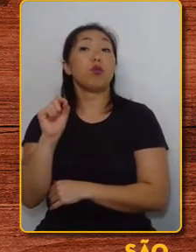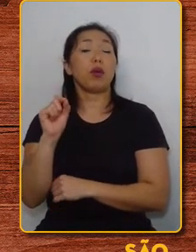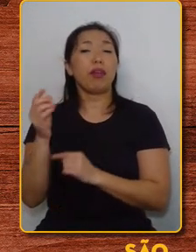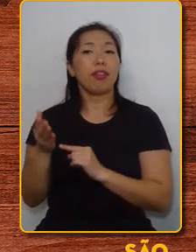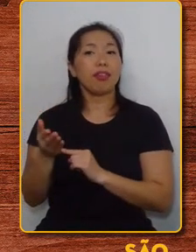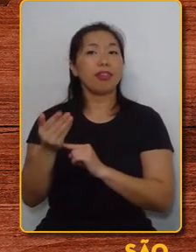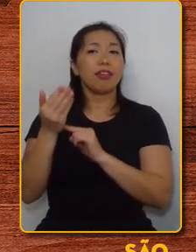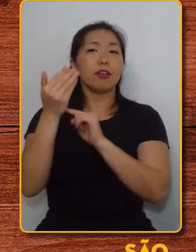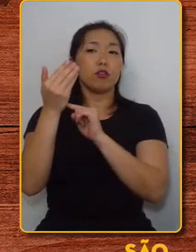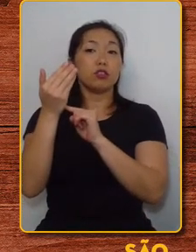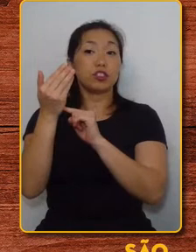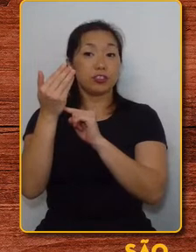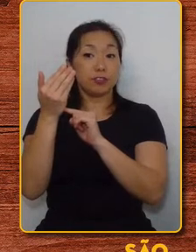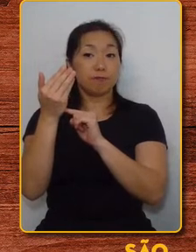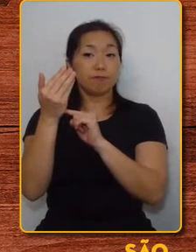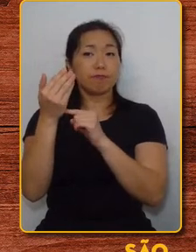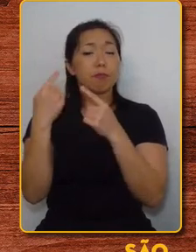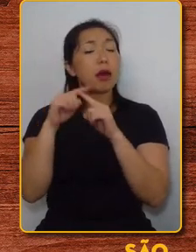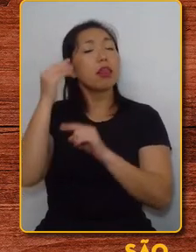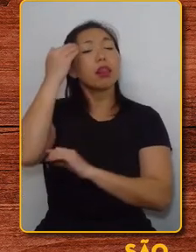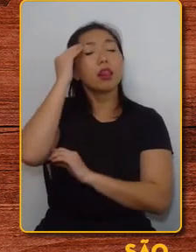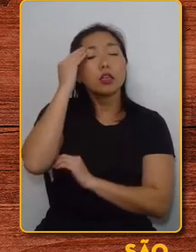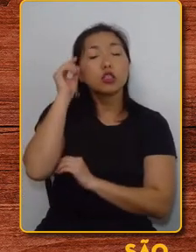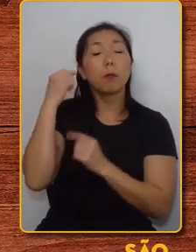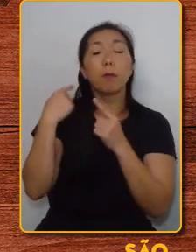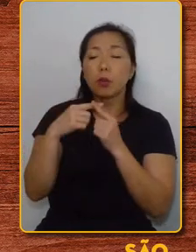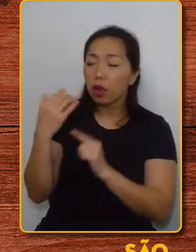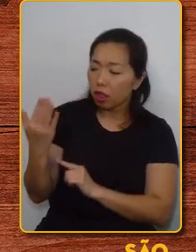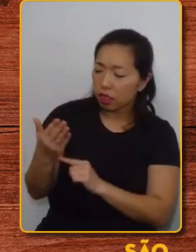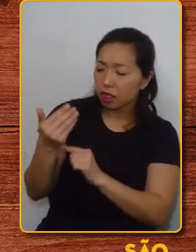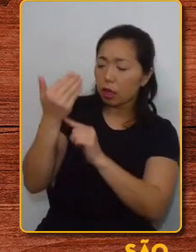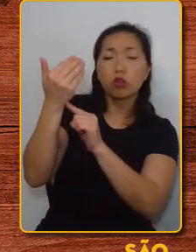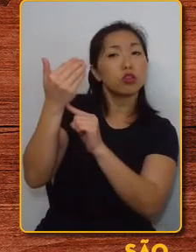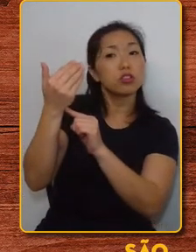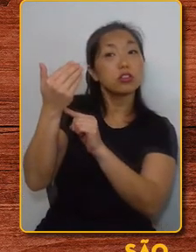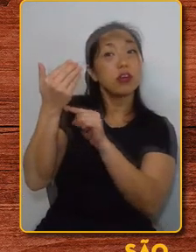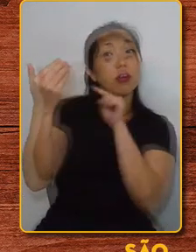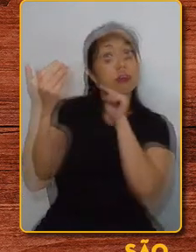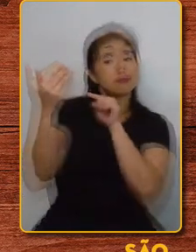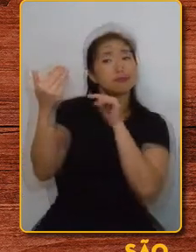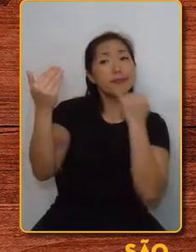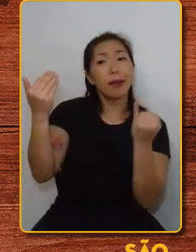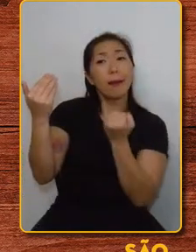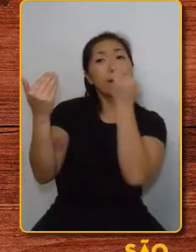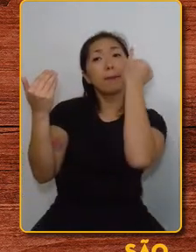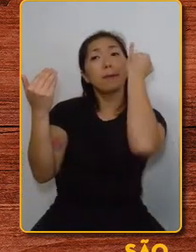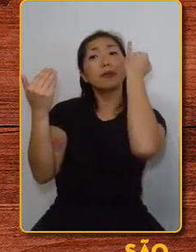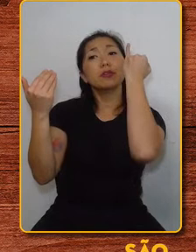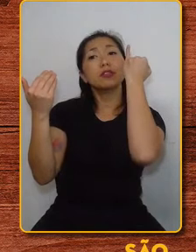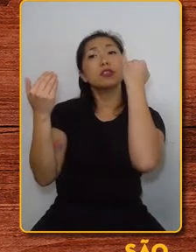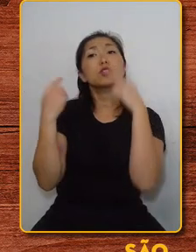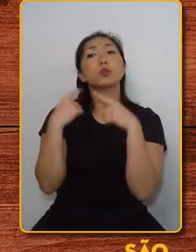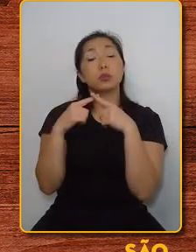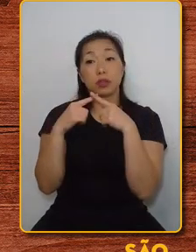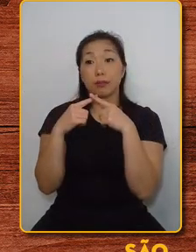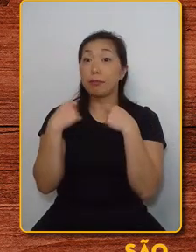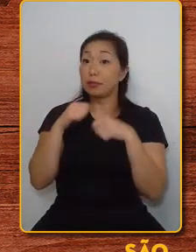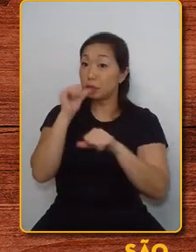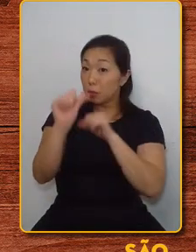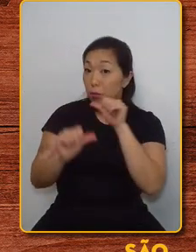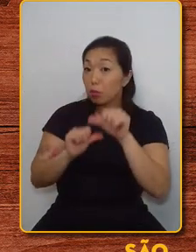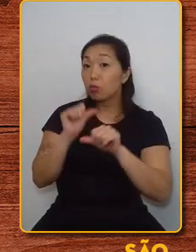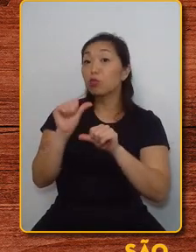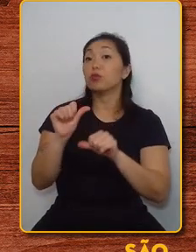a importância da tecnologia. Se nós não mudarmos a Embrapa, não tiver uma proposta clara para a